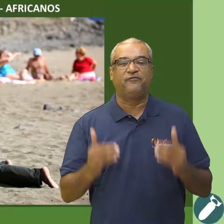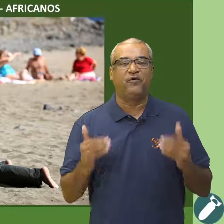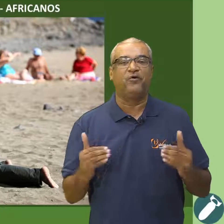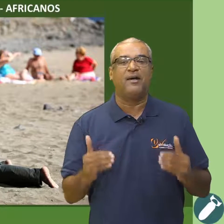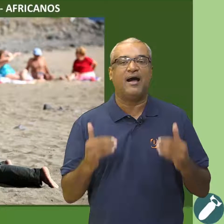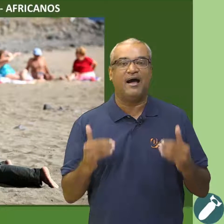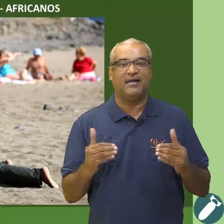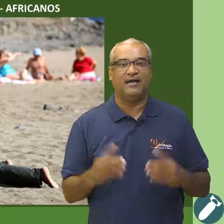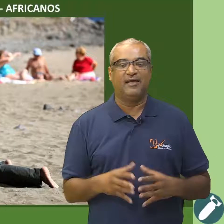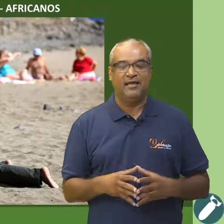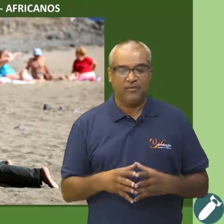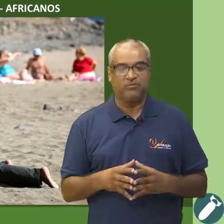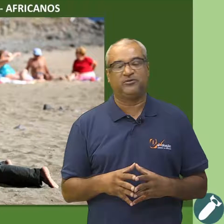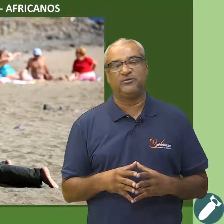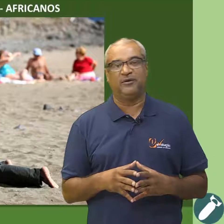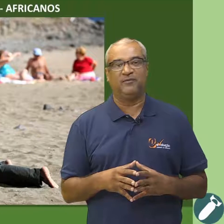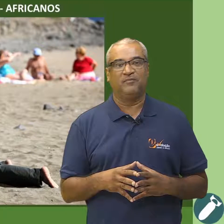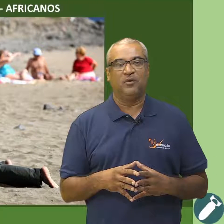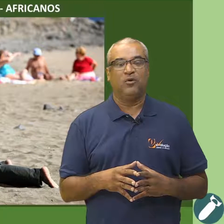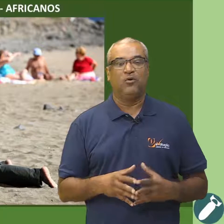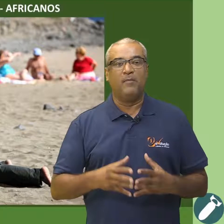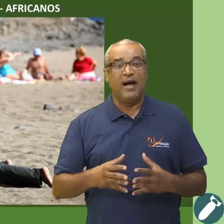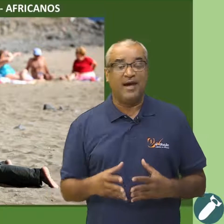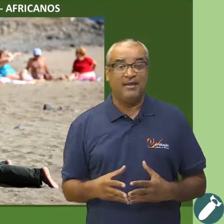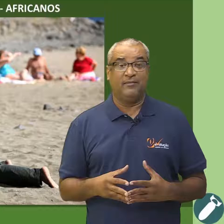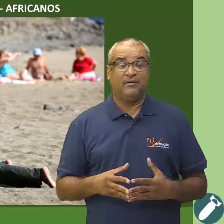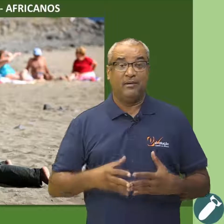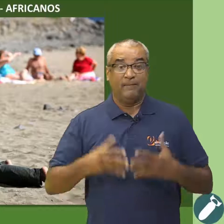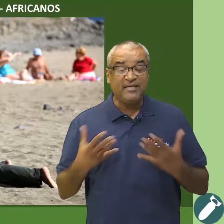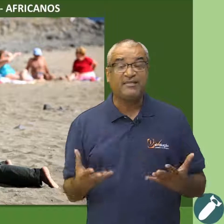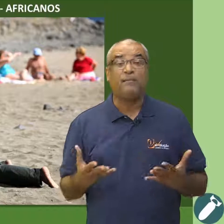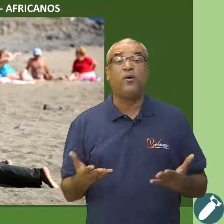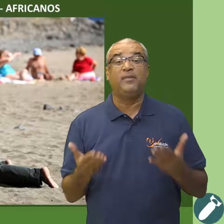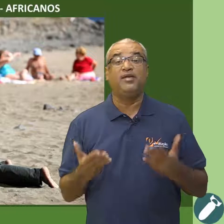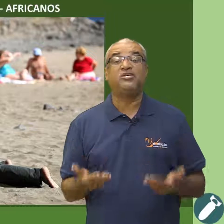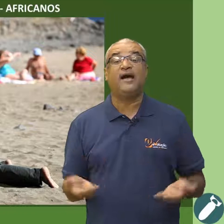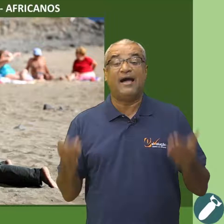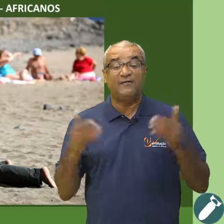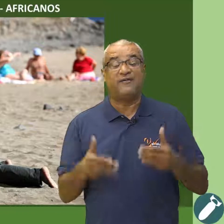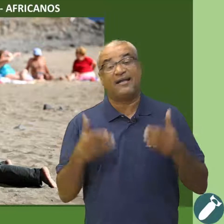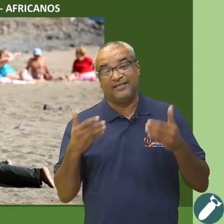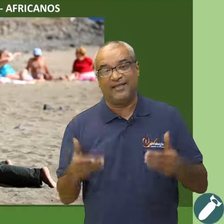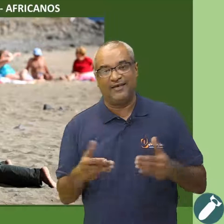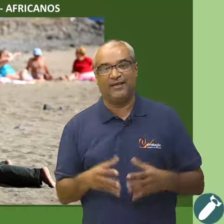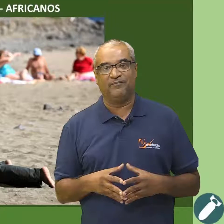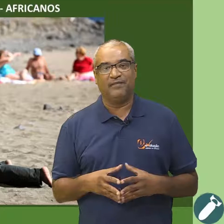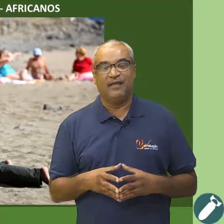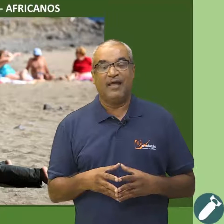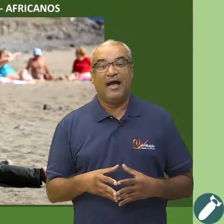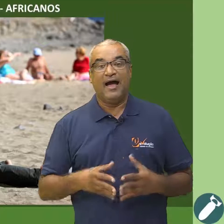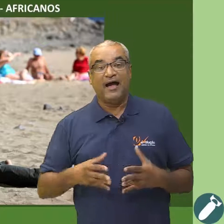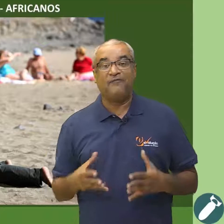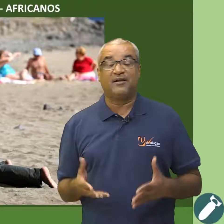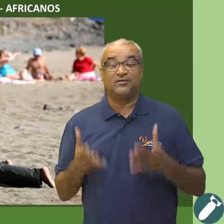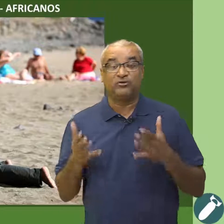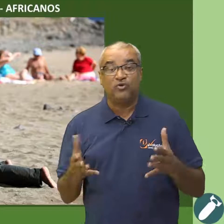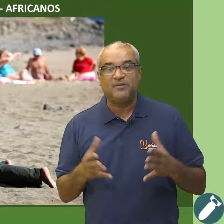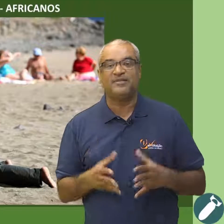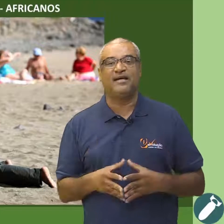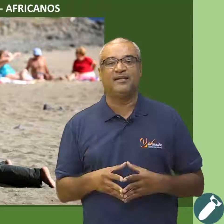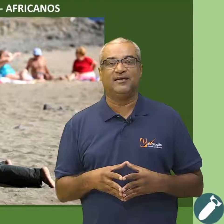sempre foi uma área repulsora. Uma área, principalmente a África negra, a